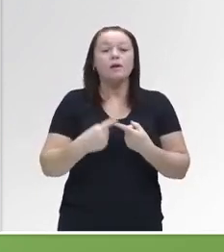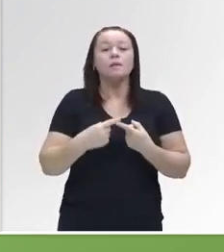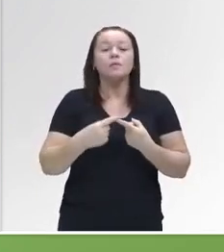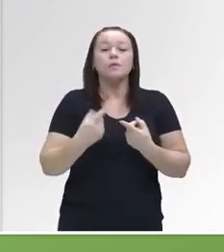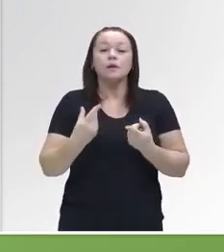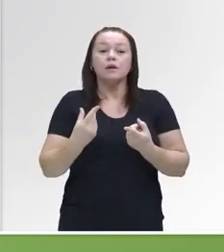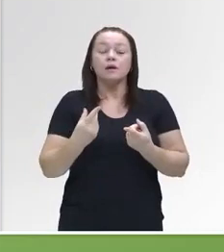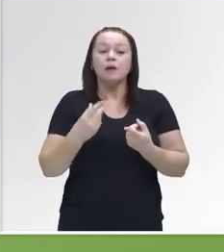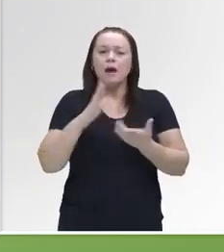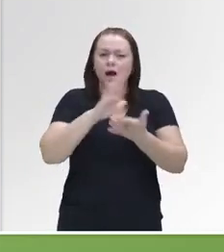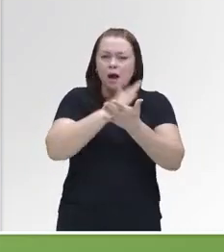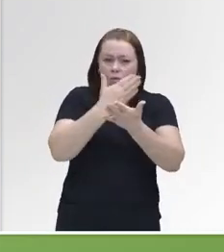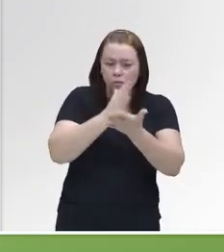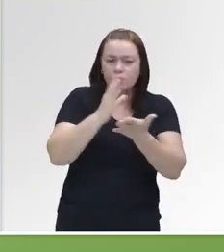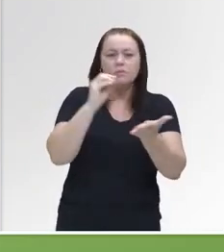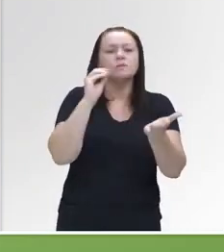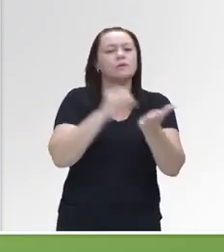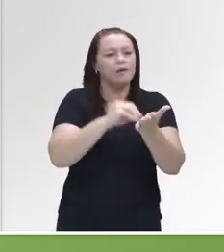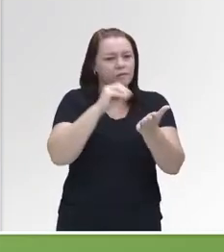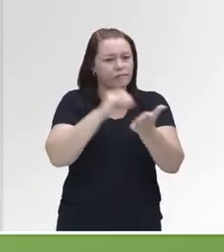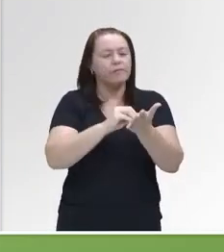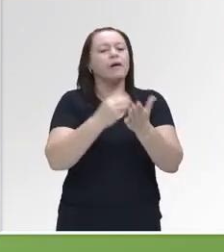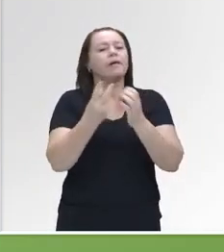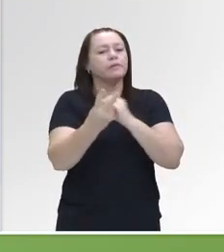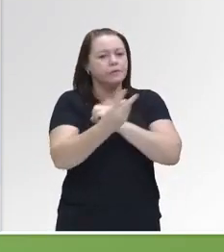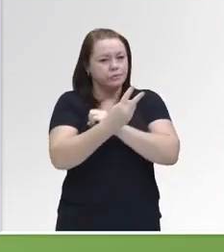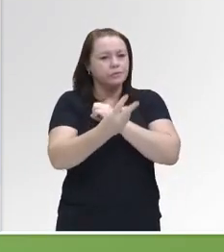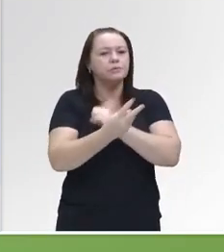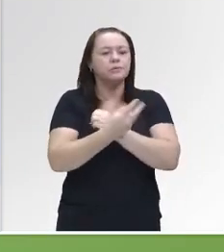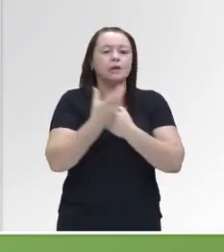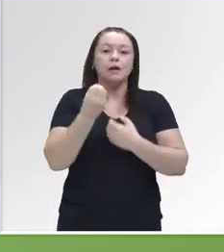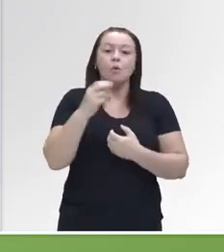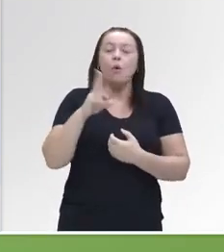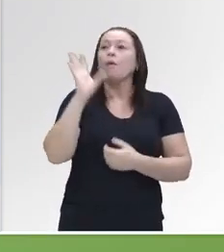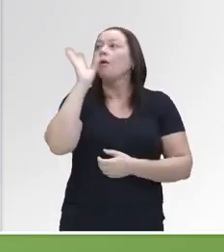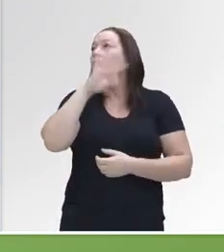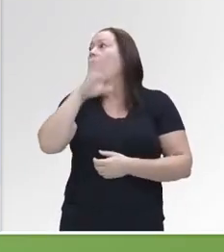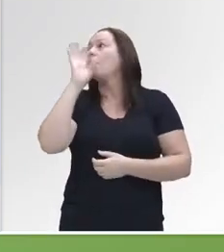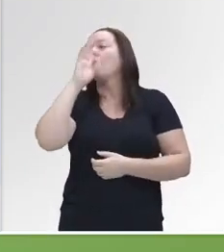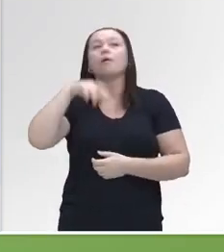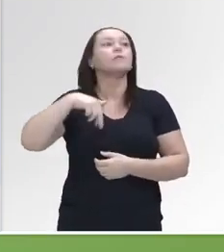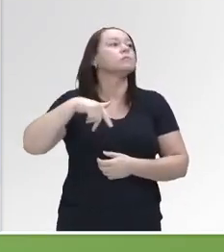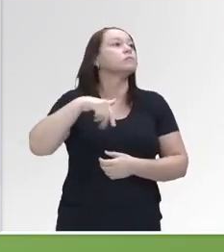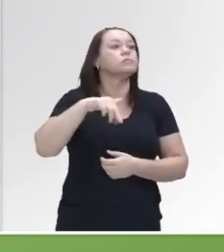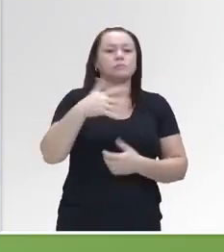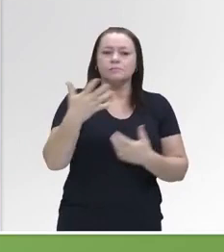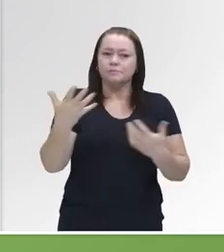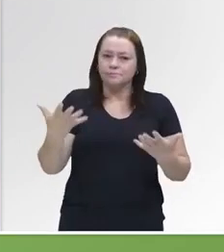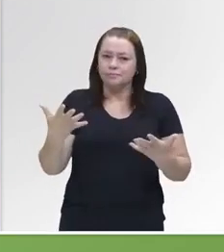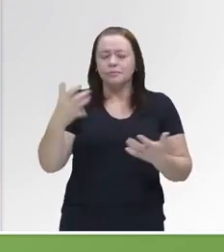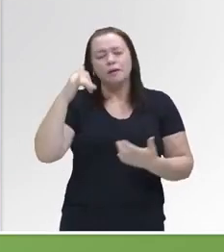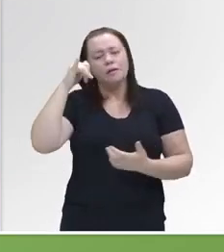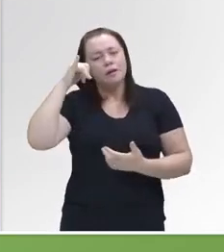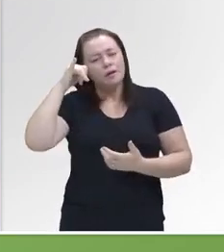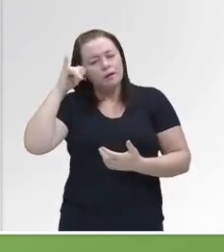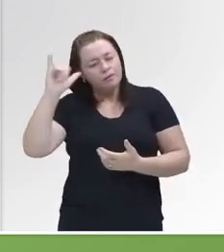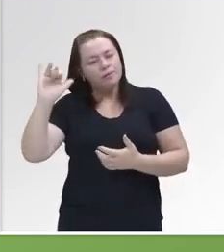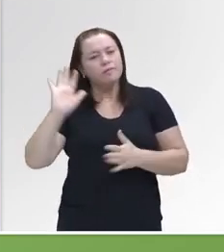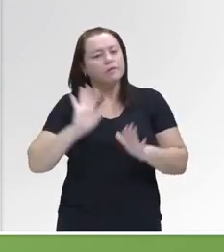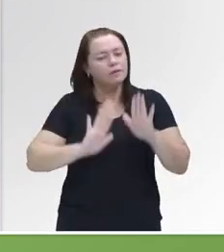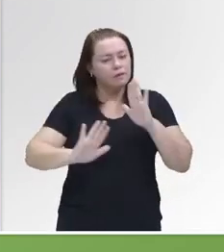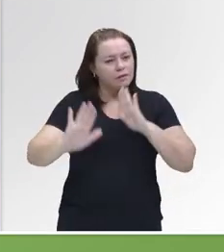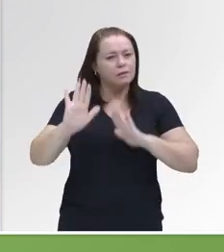alguns cuidados, ou mesmo por distração nossa, tá bom? Então, fiquem atentos para evitar esse tipo de